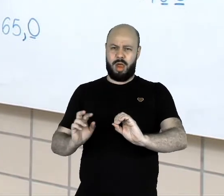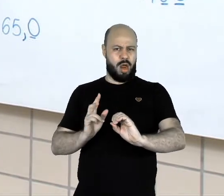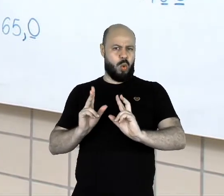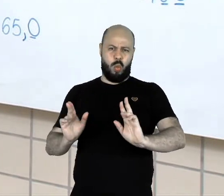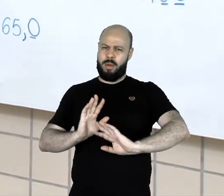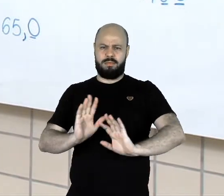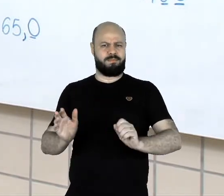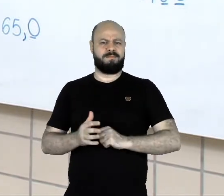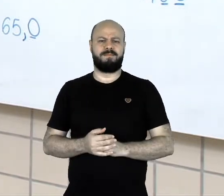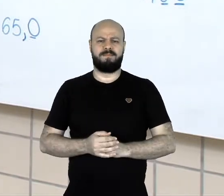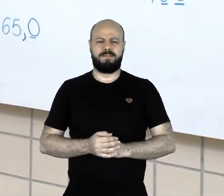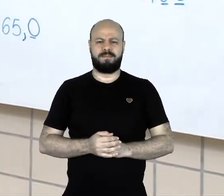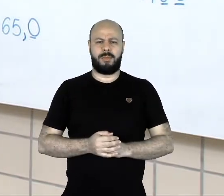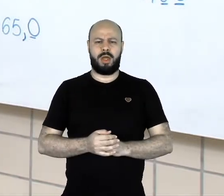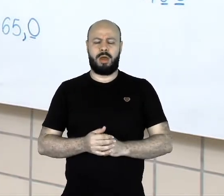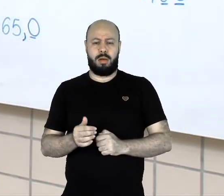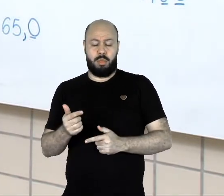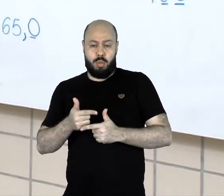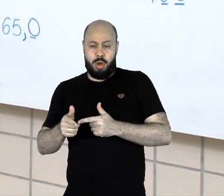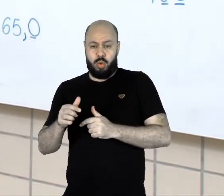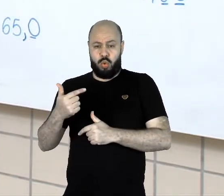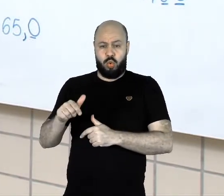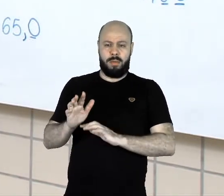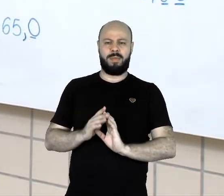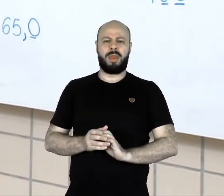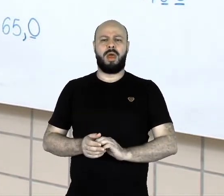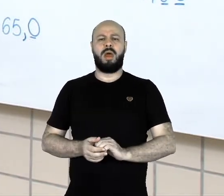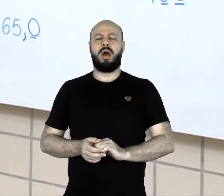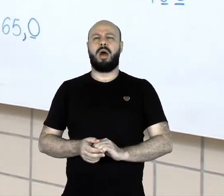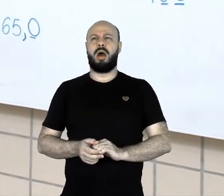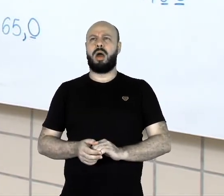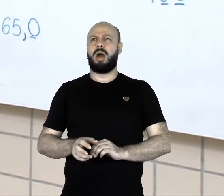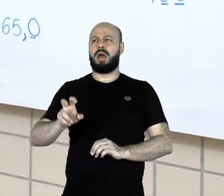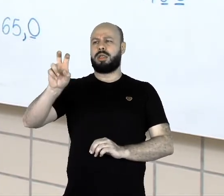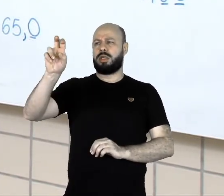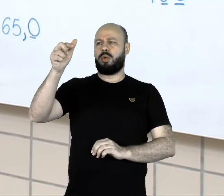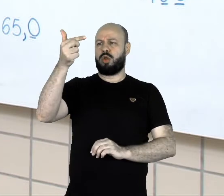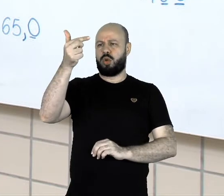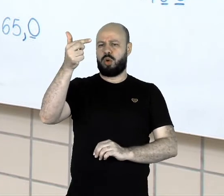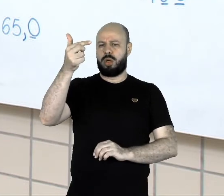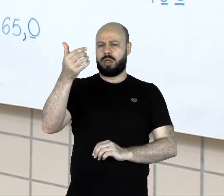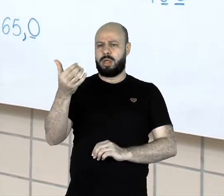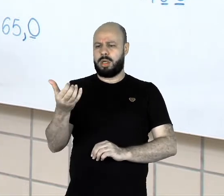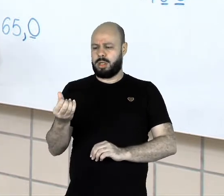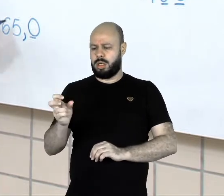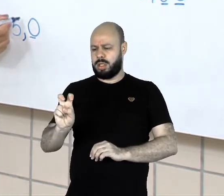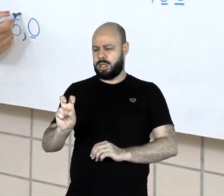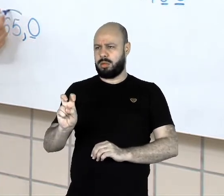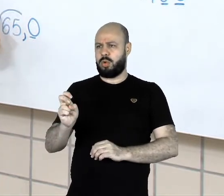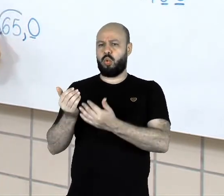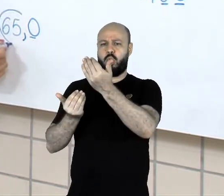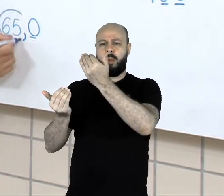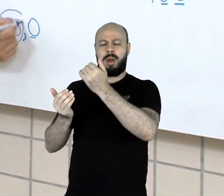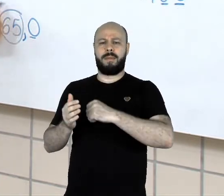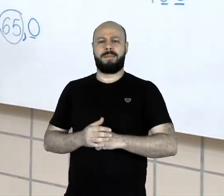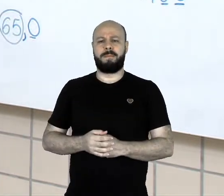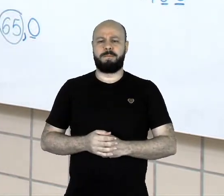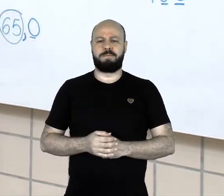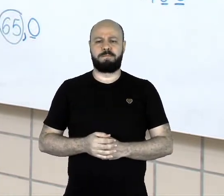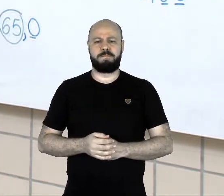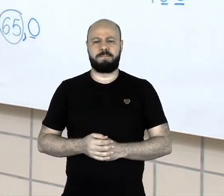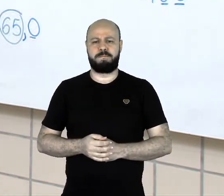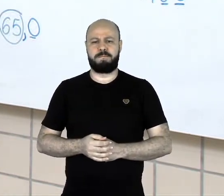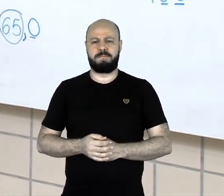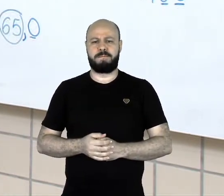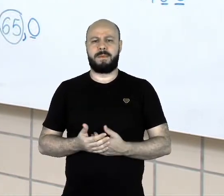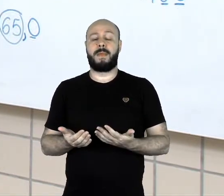coisa. Agora vamos comparar. Parte inteira, ó, vamos comparar primeiro, 52 e